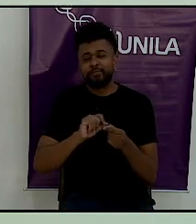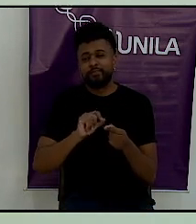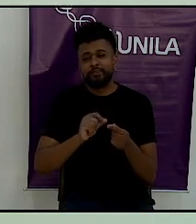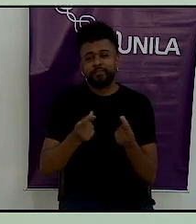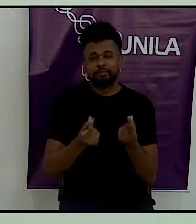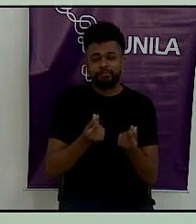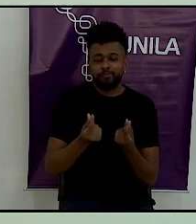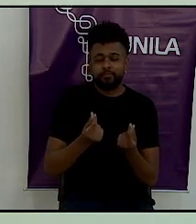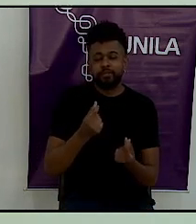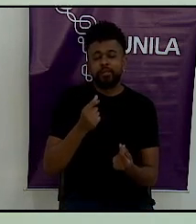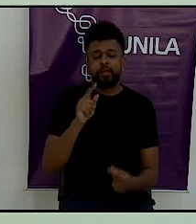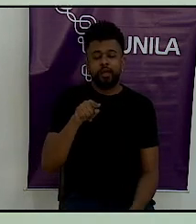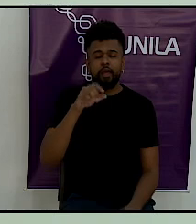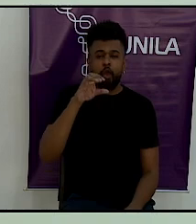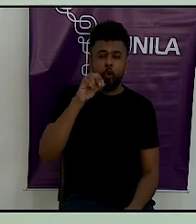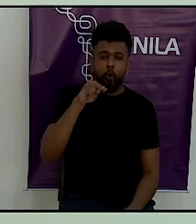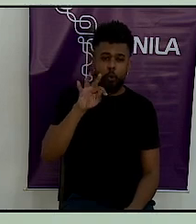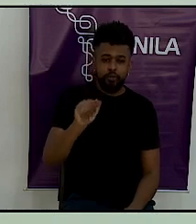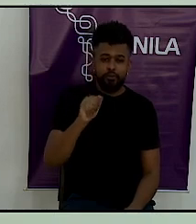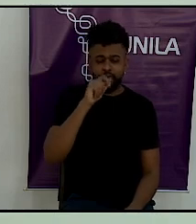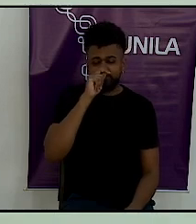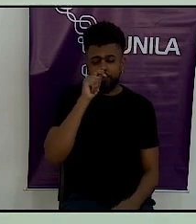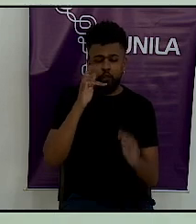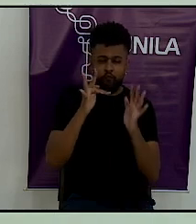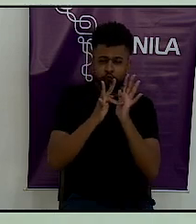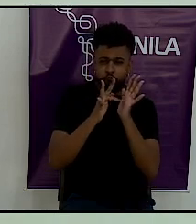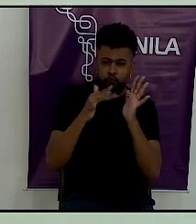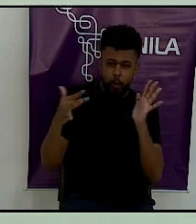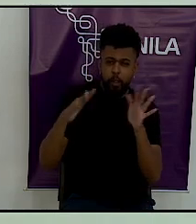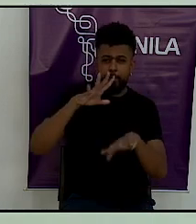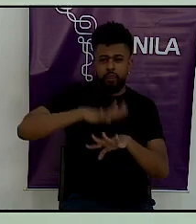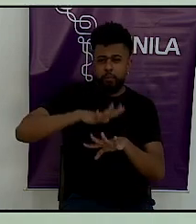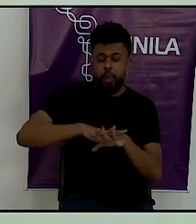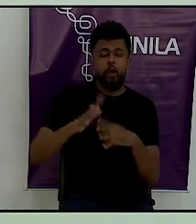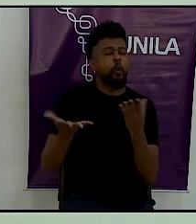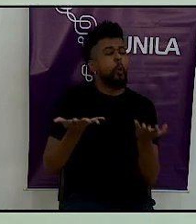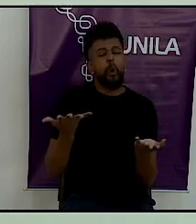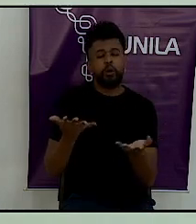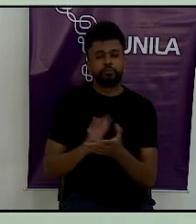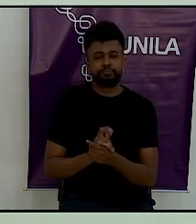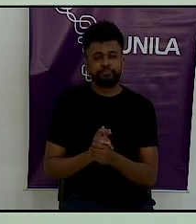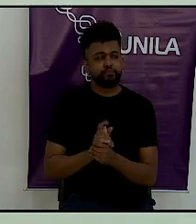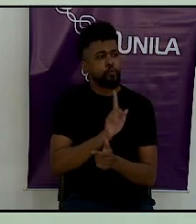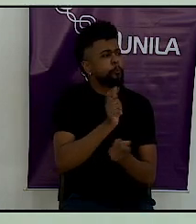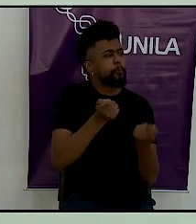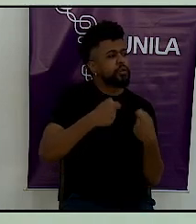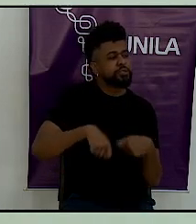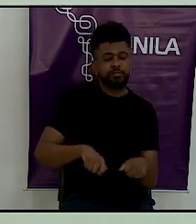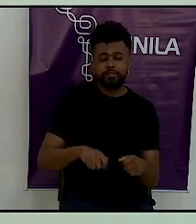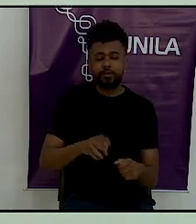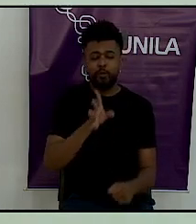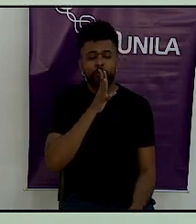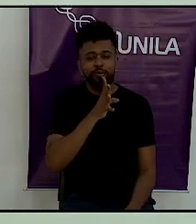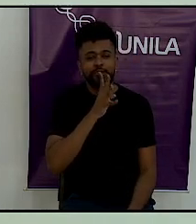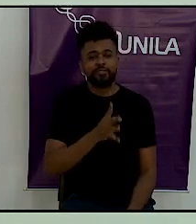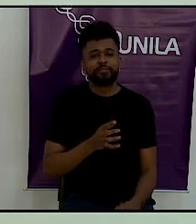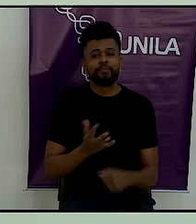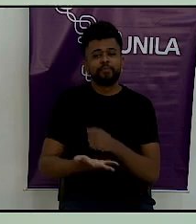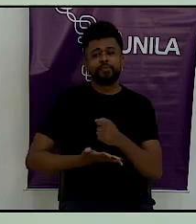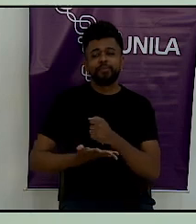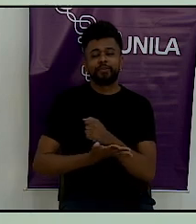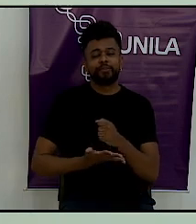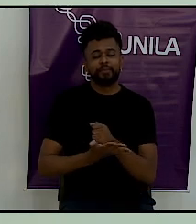matriz OCC. Aí tem a conta, né? Vamos dizer assim, a fórmula matemática. Qual que é essa fórmula, né? Ninguém vai precisar conhecer essa fórmula. Mas,